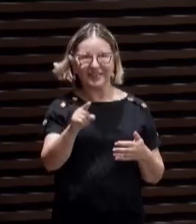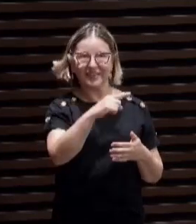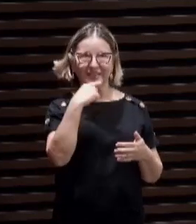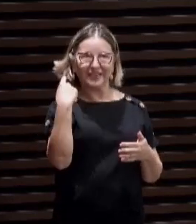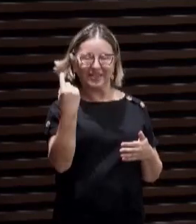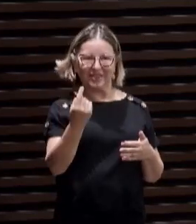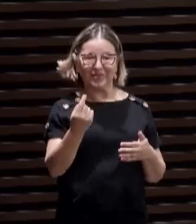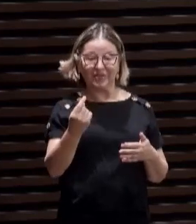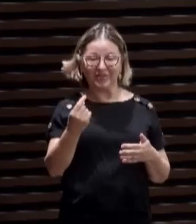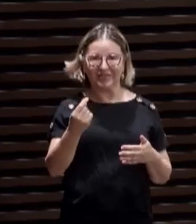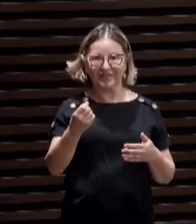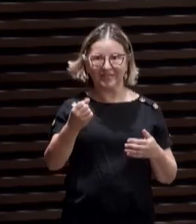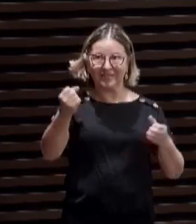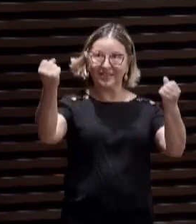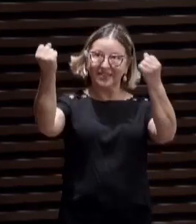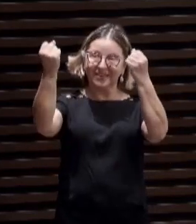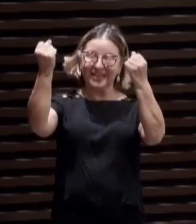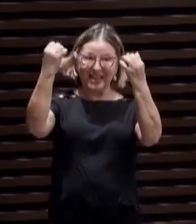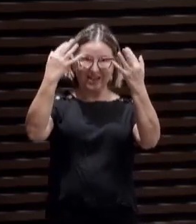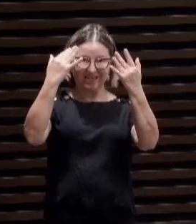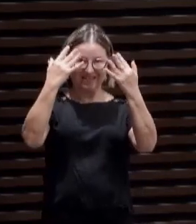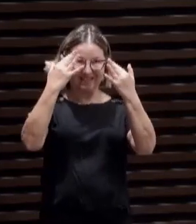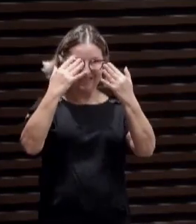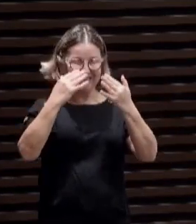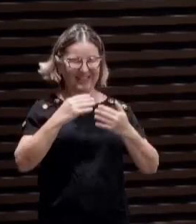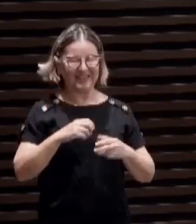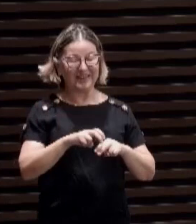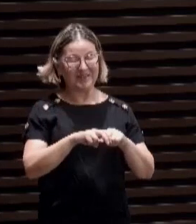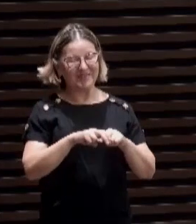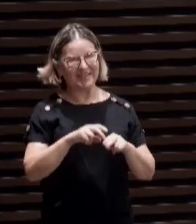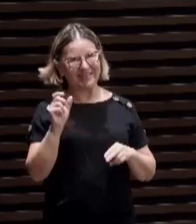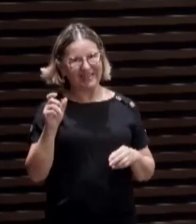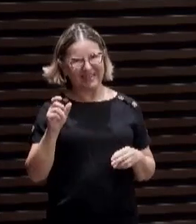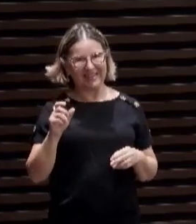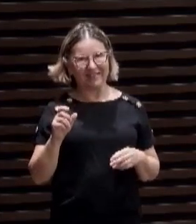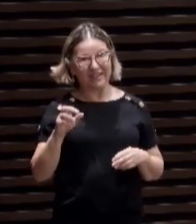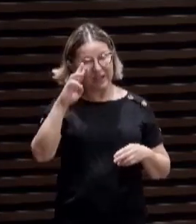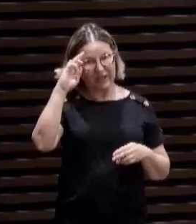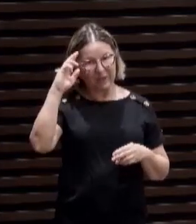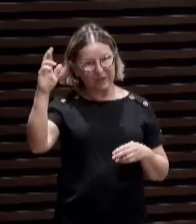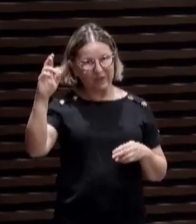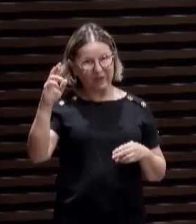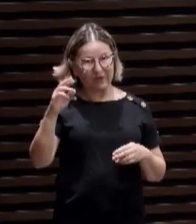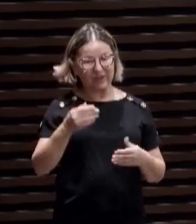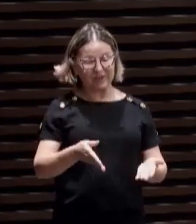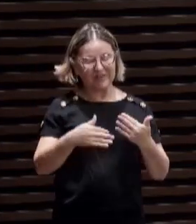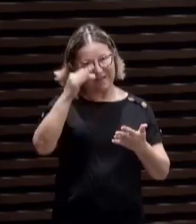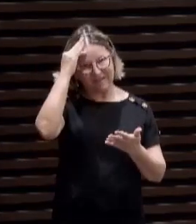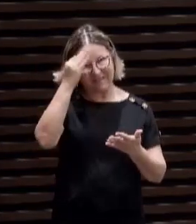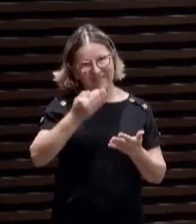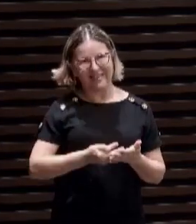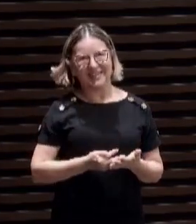na palavra. É o próprio Espírito Santo, é o Senhor que nos leva à fé para que